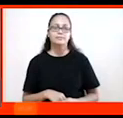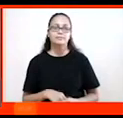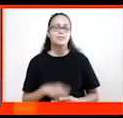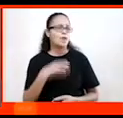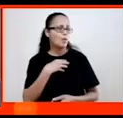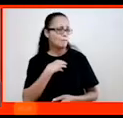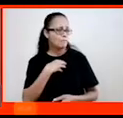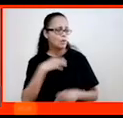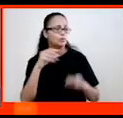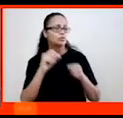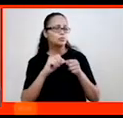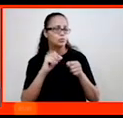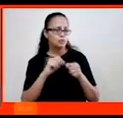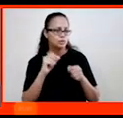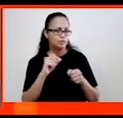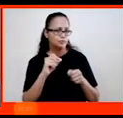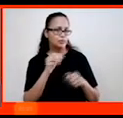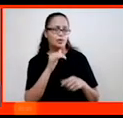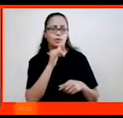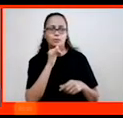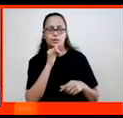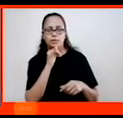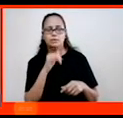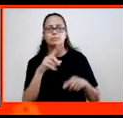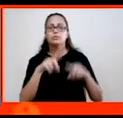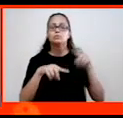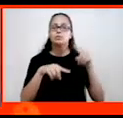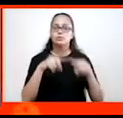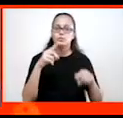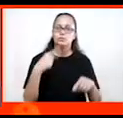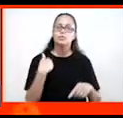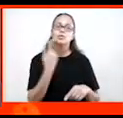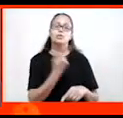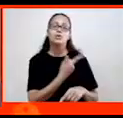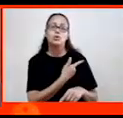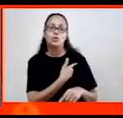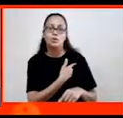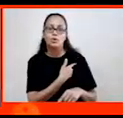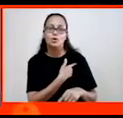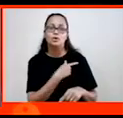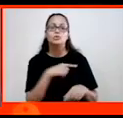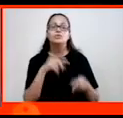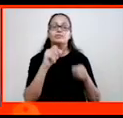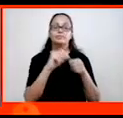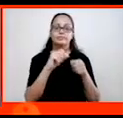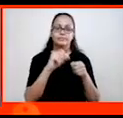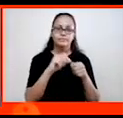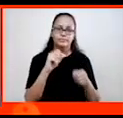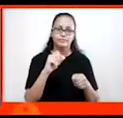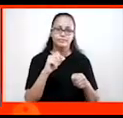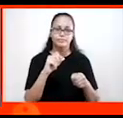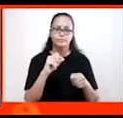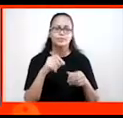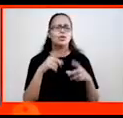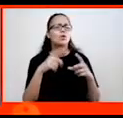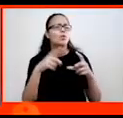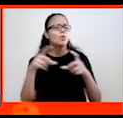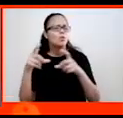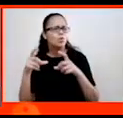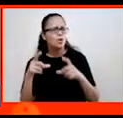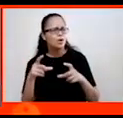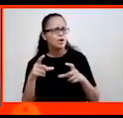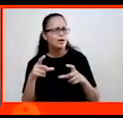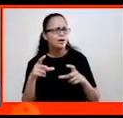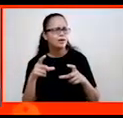Modos de produção. Os produtos que nós consumimos, onde que eles foram produzidos? Vocês já tiveram a